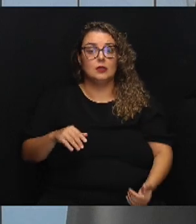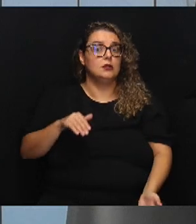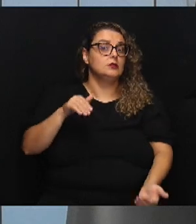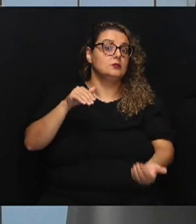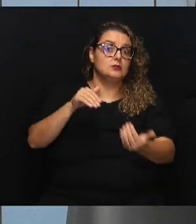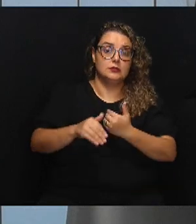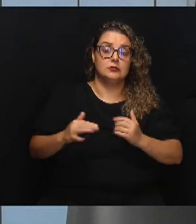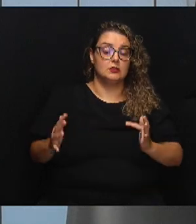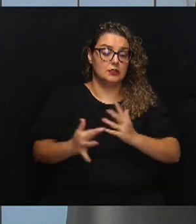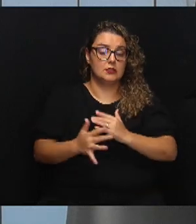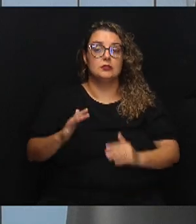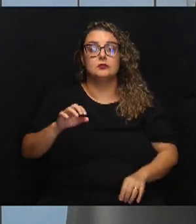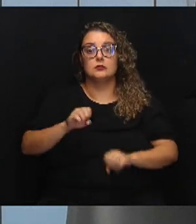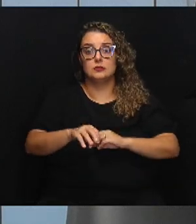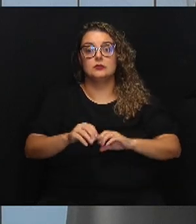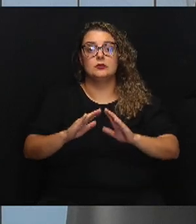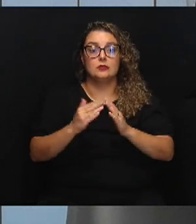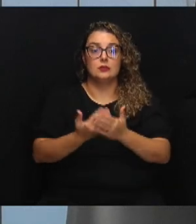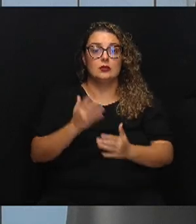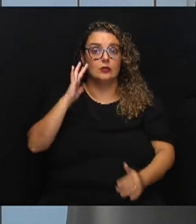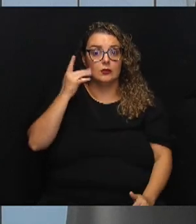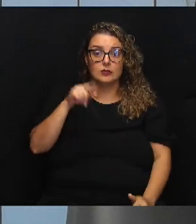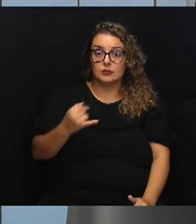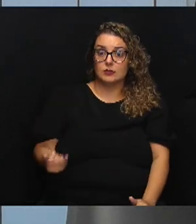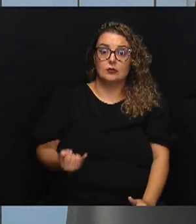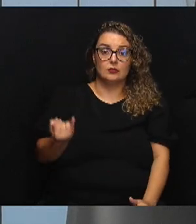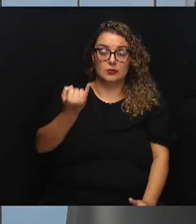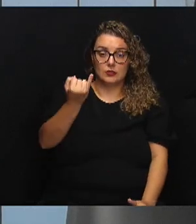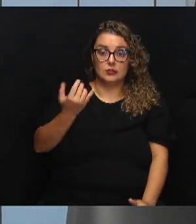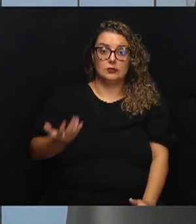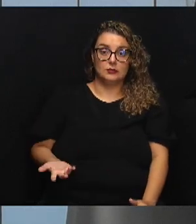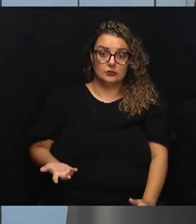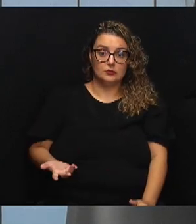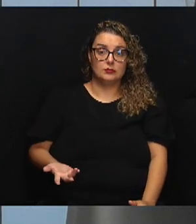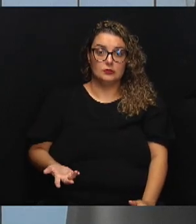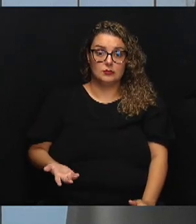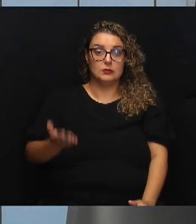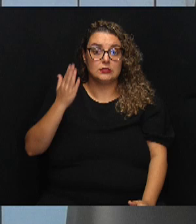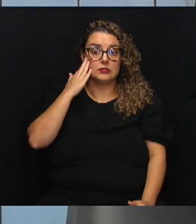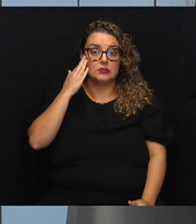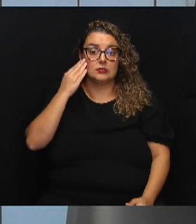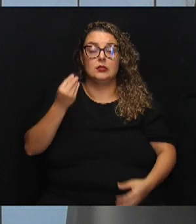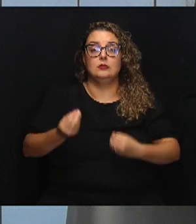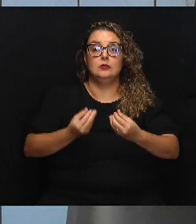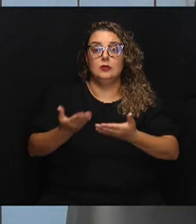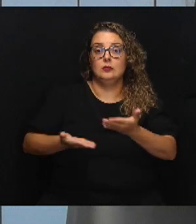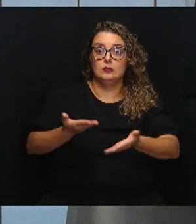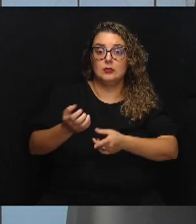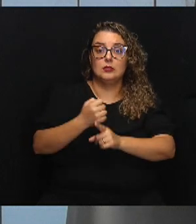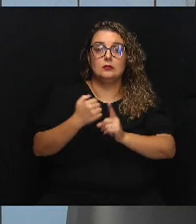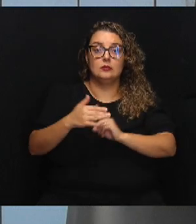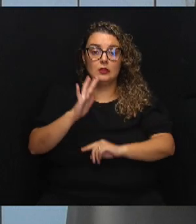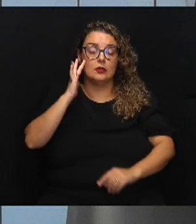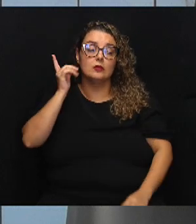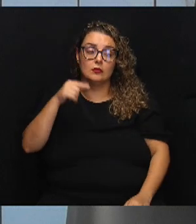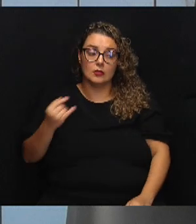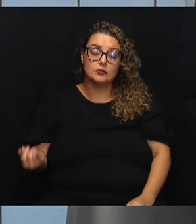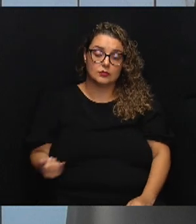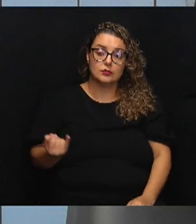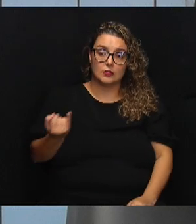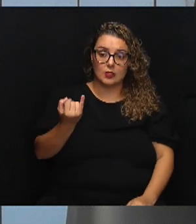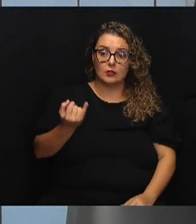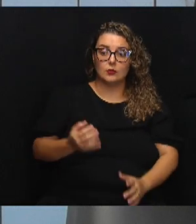nas escolas. Acho que isso é primordial, né? Ele saber como lidar na sociedade também, acho que faz